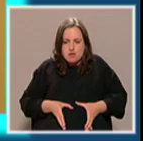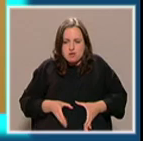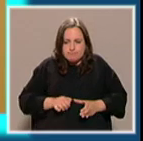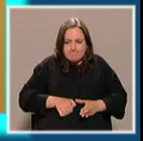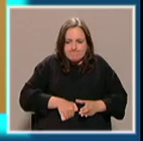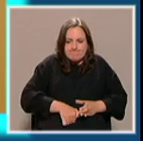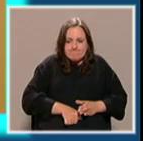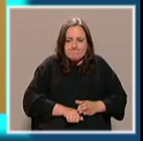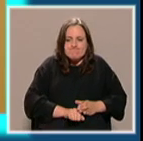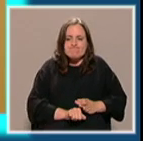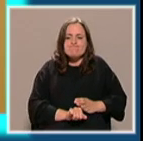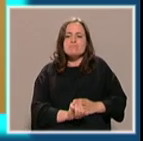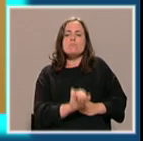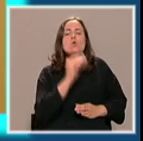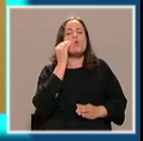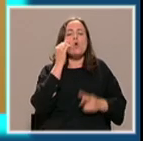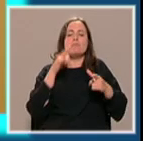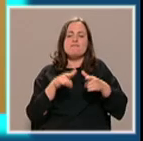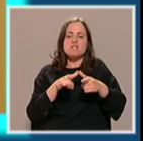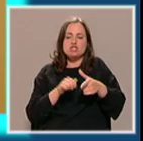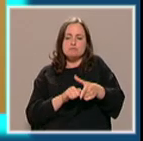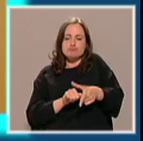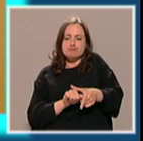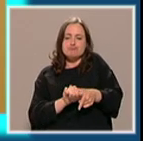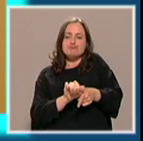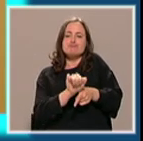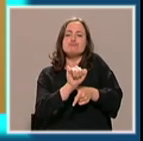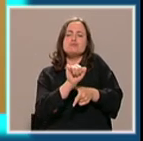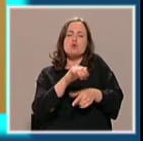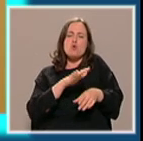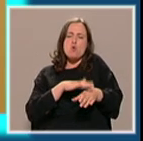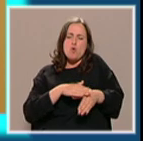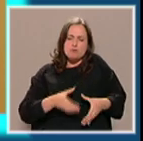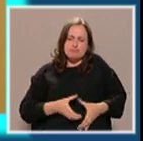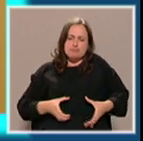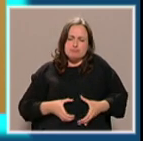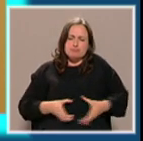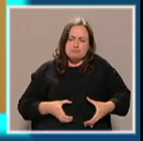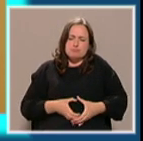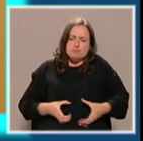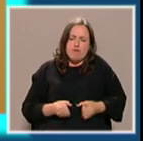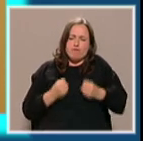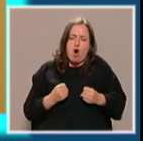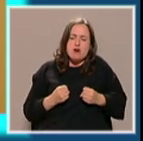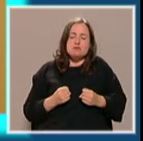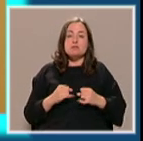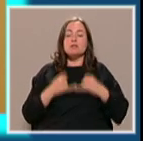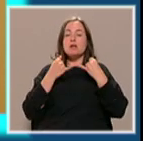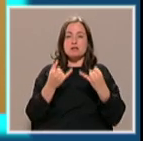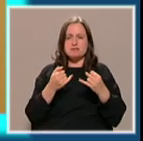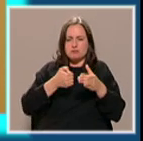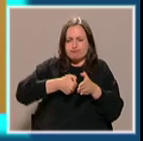expulsão do bebê é feita através da vagina devido a fortes contrações uterinas. Seguindo-se